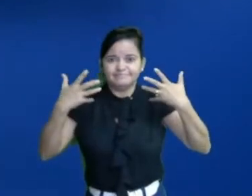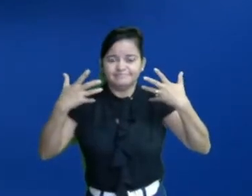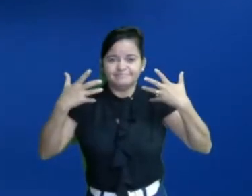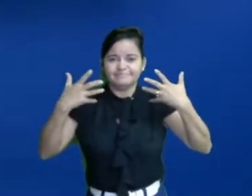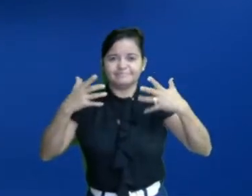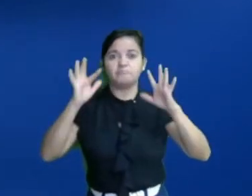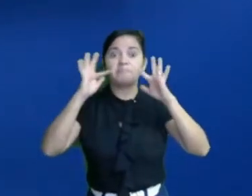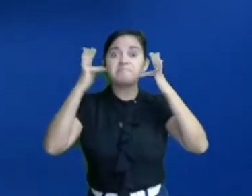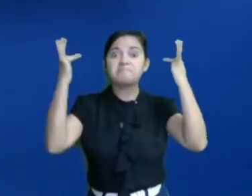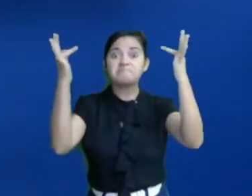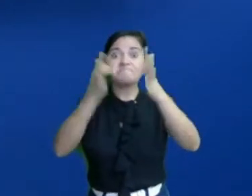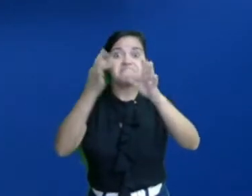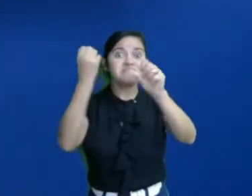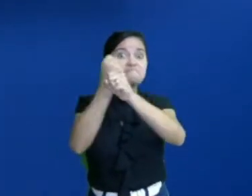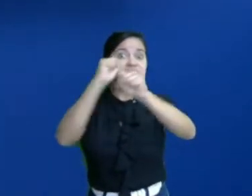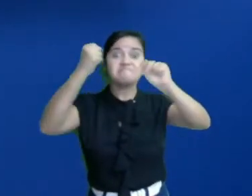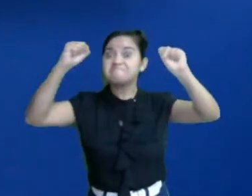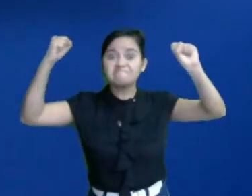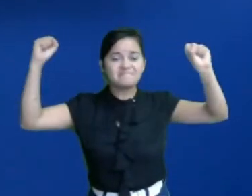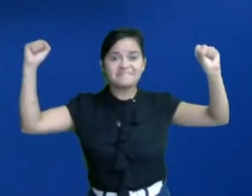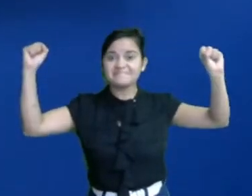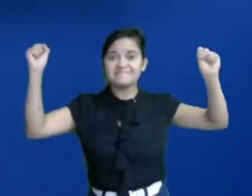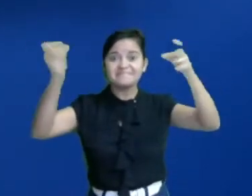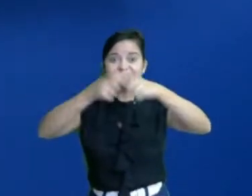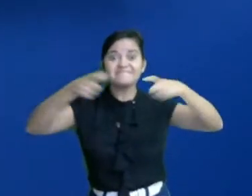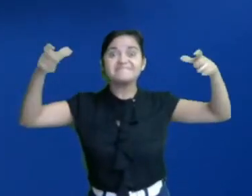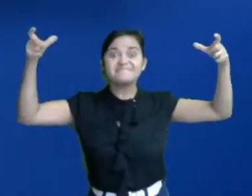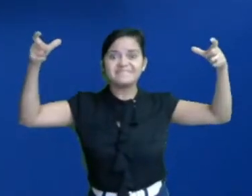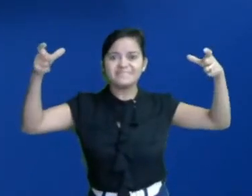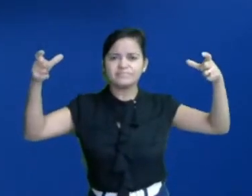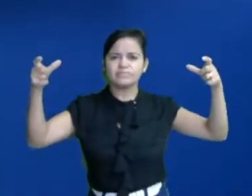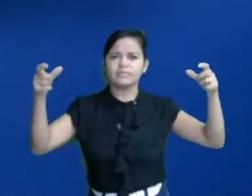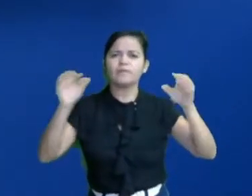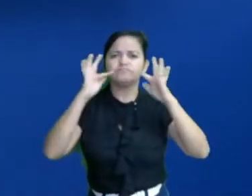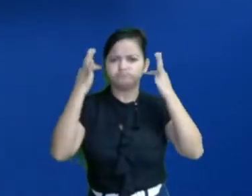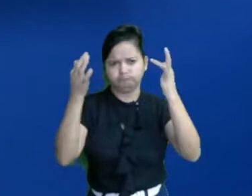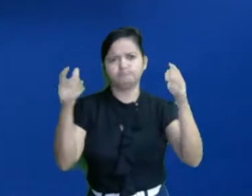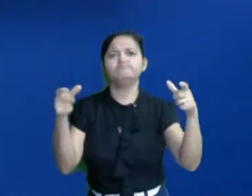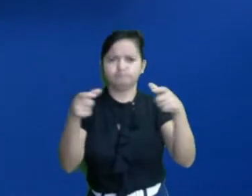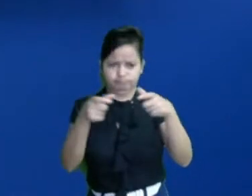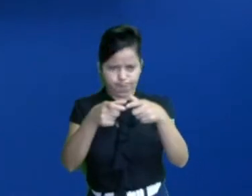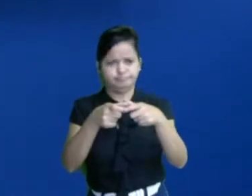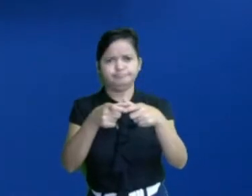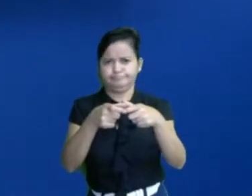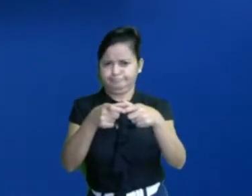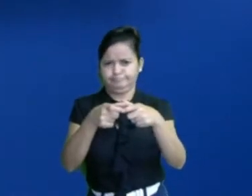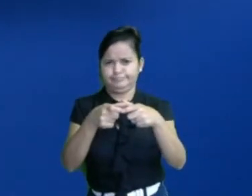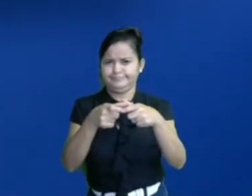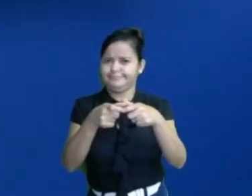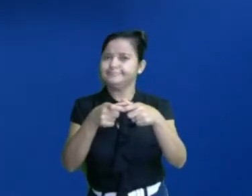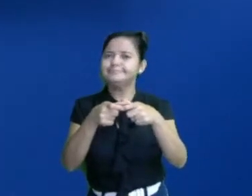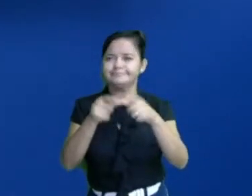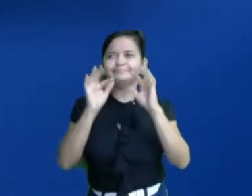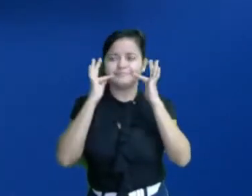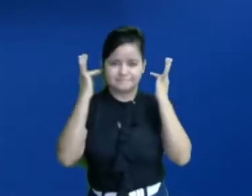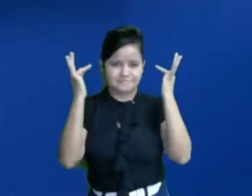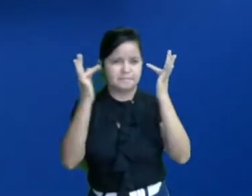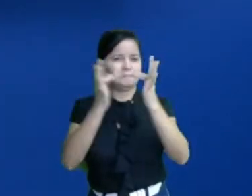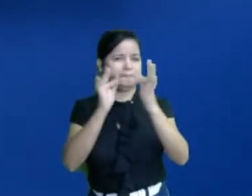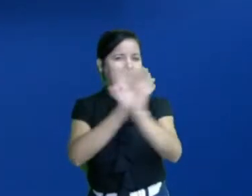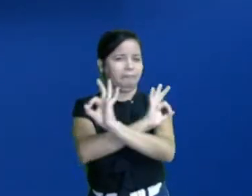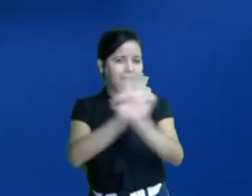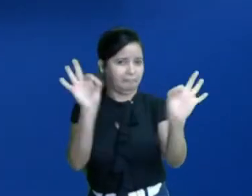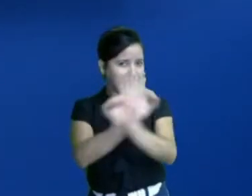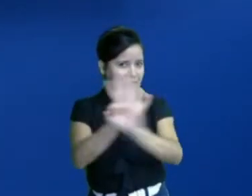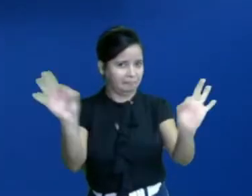grande? Quem aqui tem aquela família que é pequenininha, mas que é show de bola,